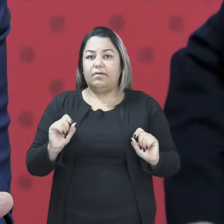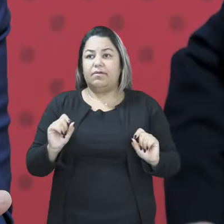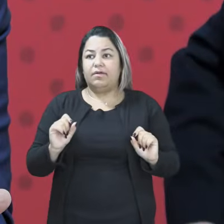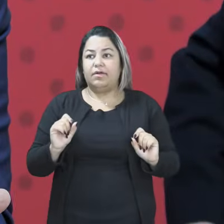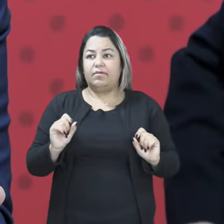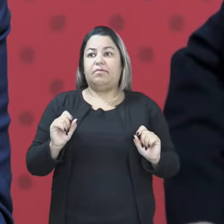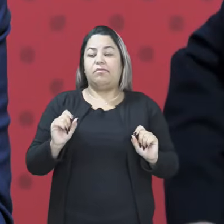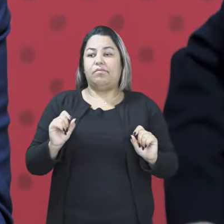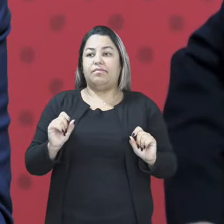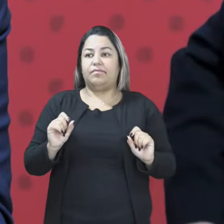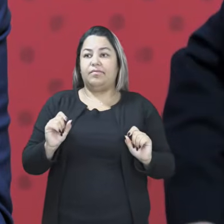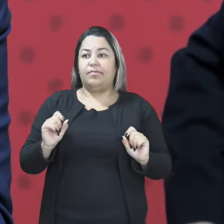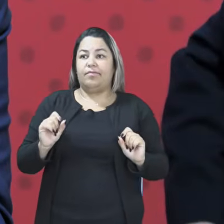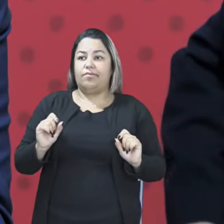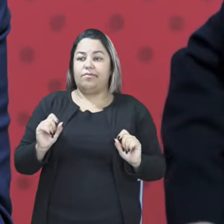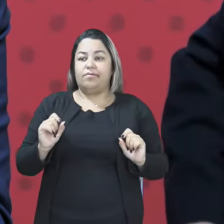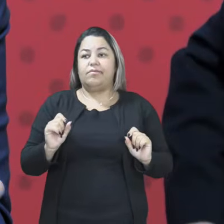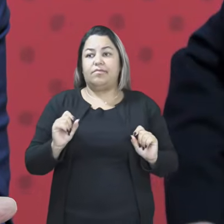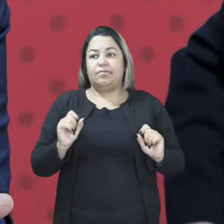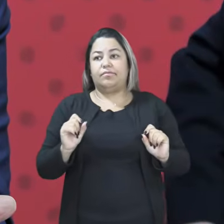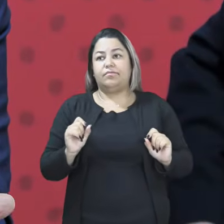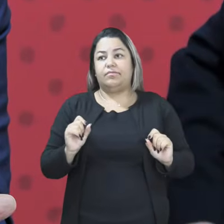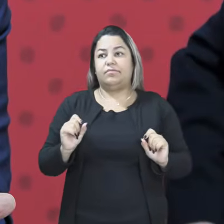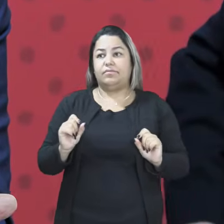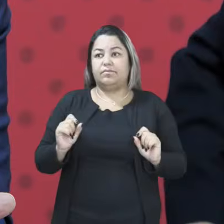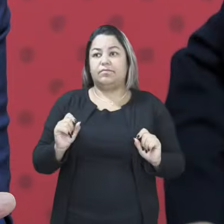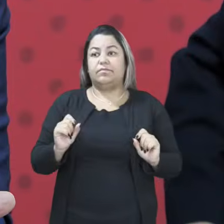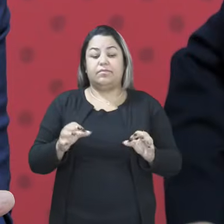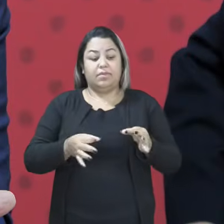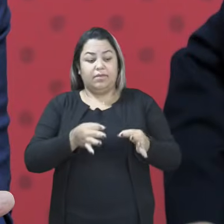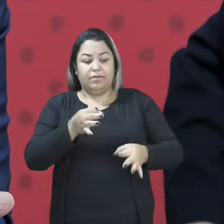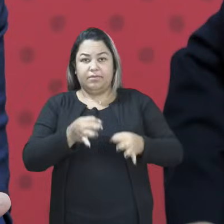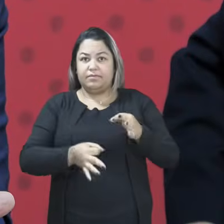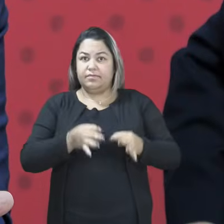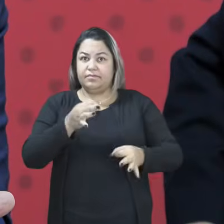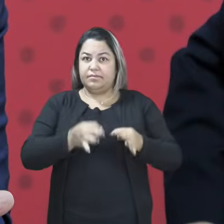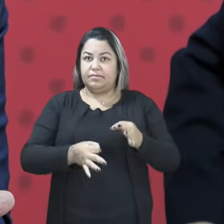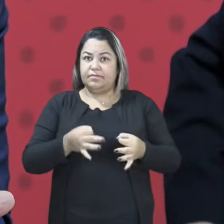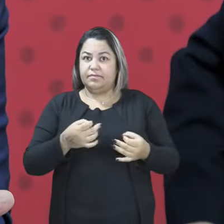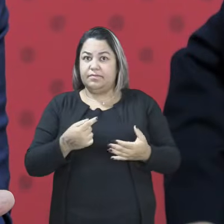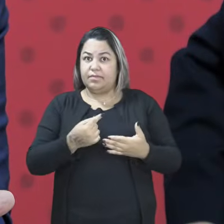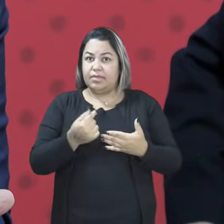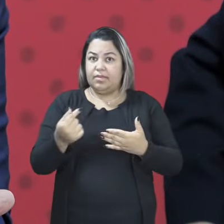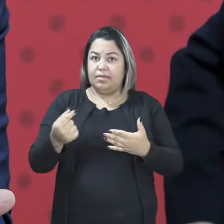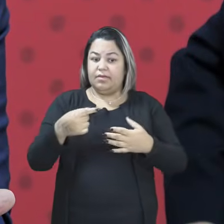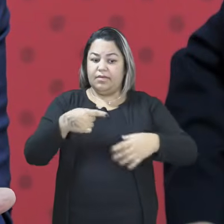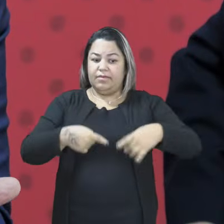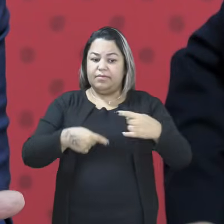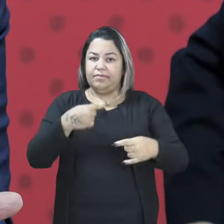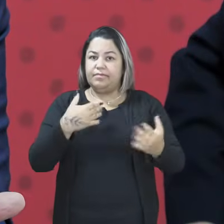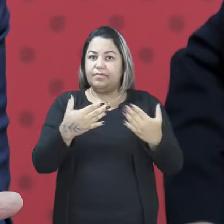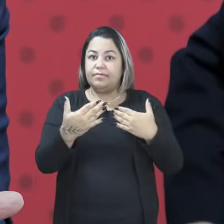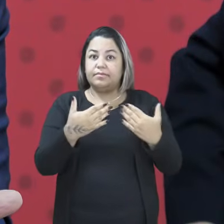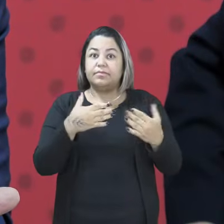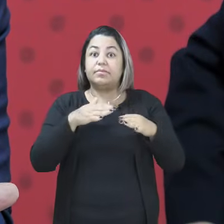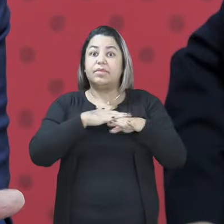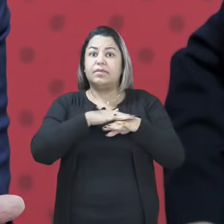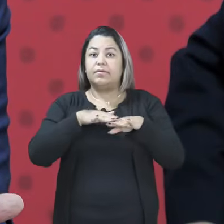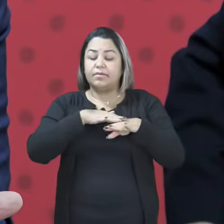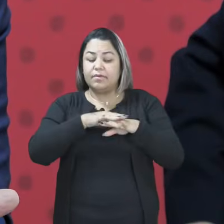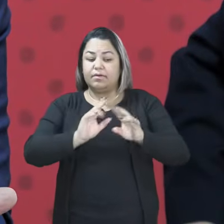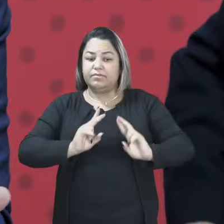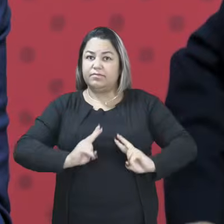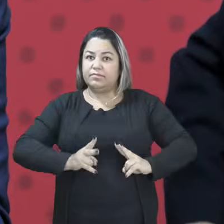e da justiça tributária é um debate que vai ser mantido